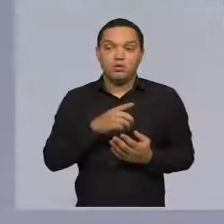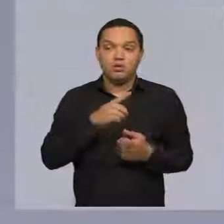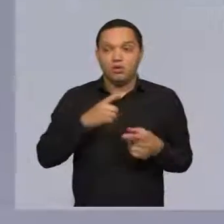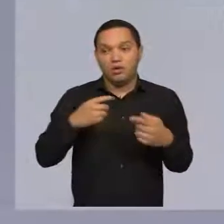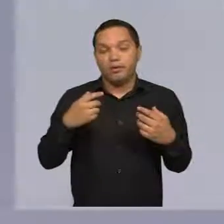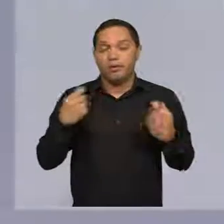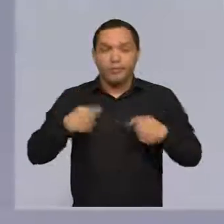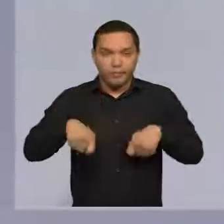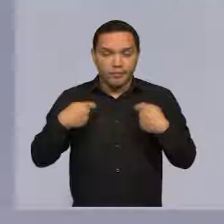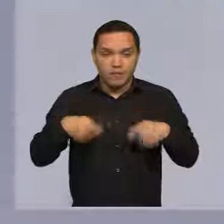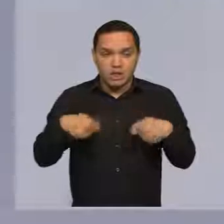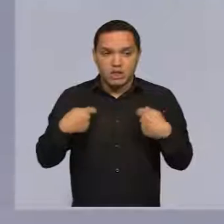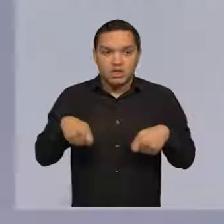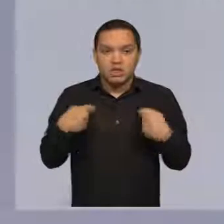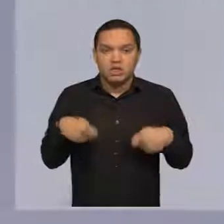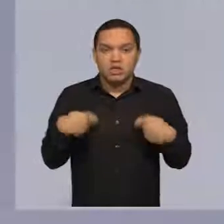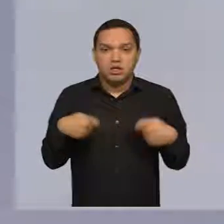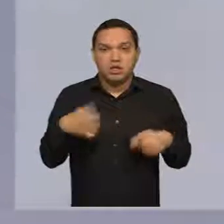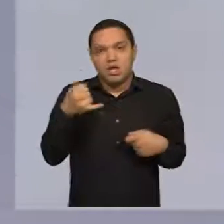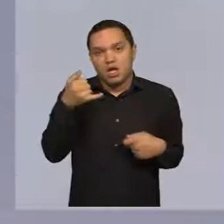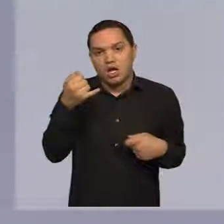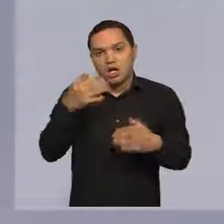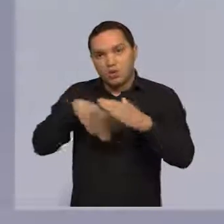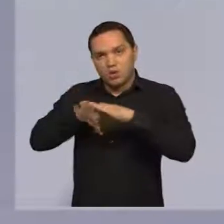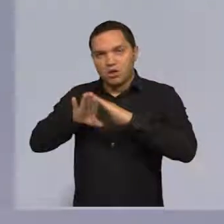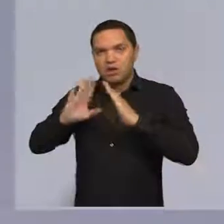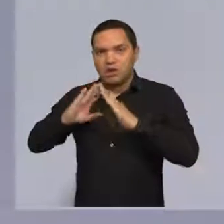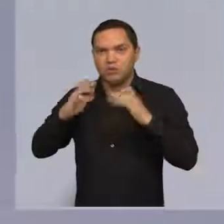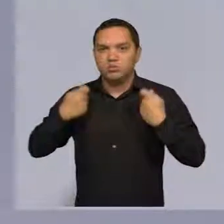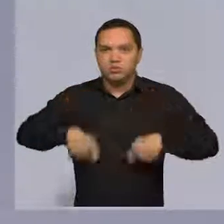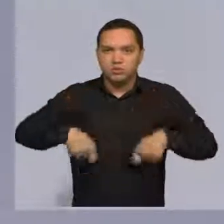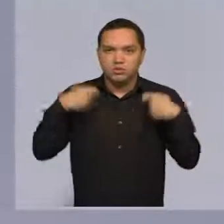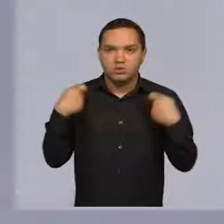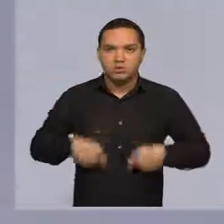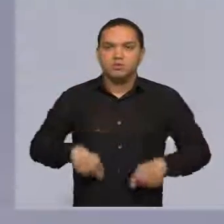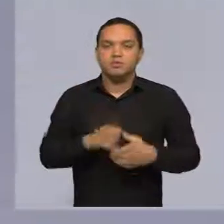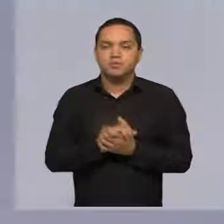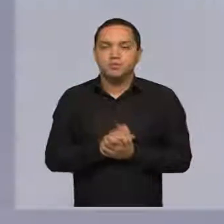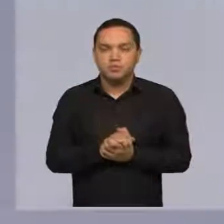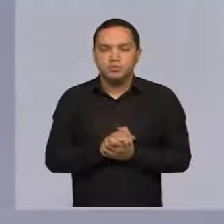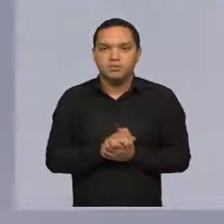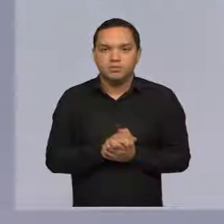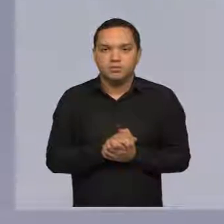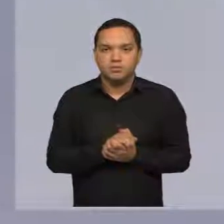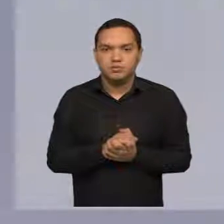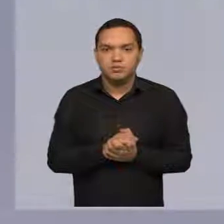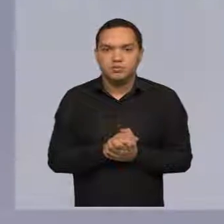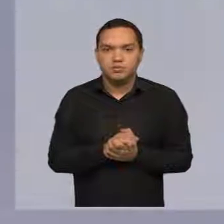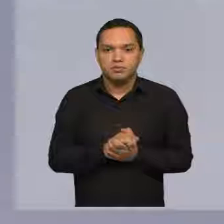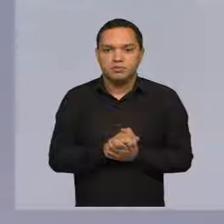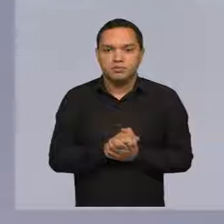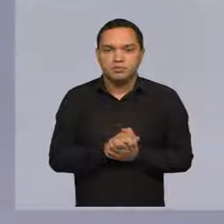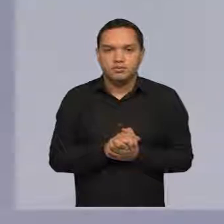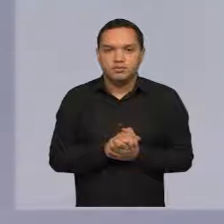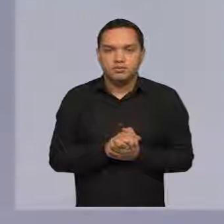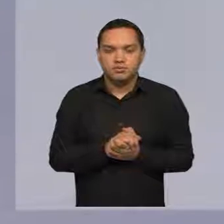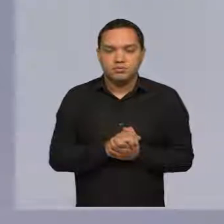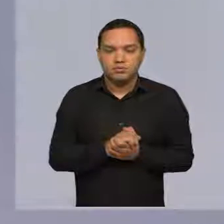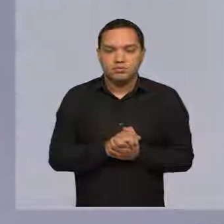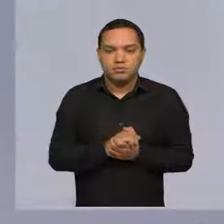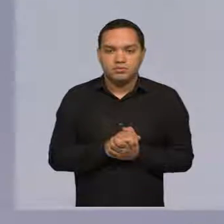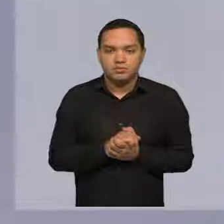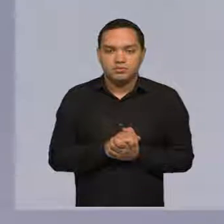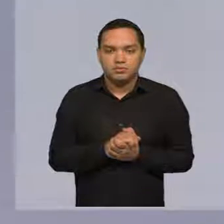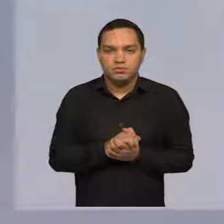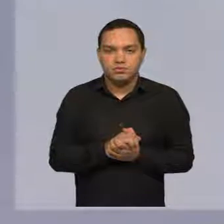necessita ter uma arma em casa. Né? Então, eu quero crer que, como